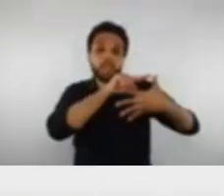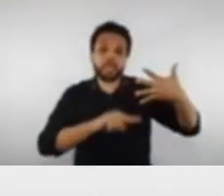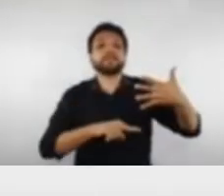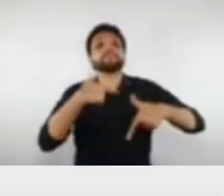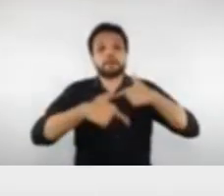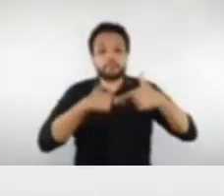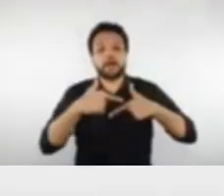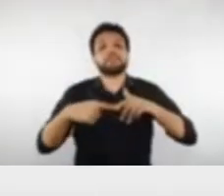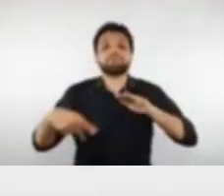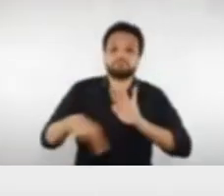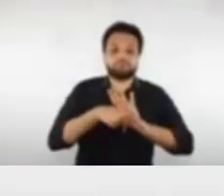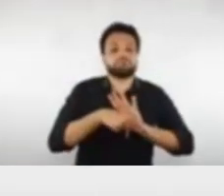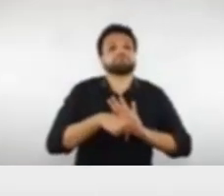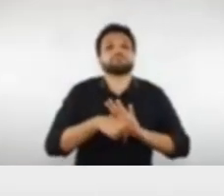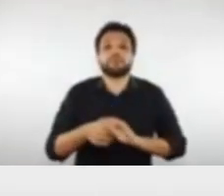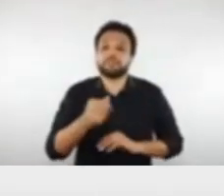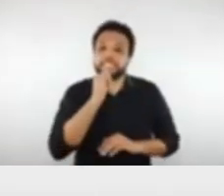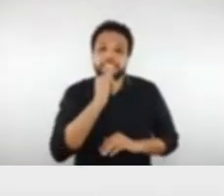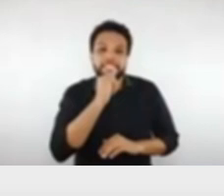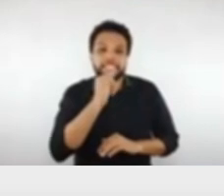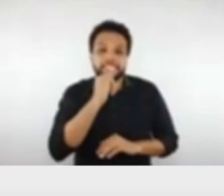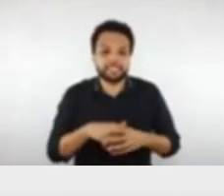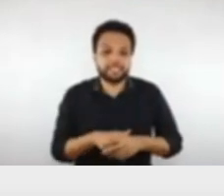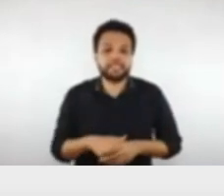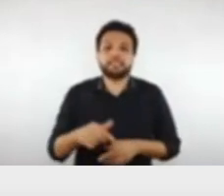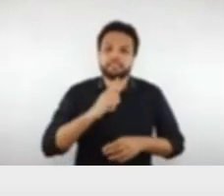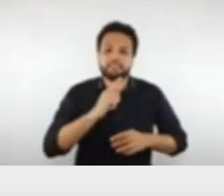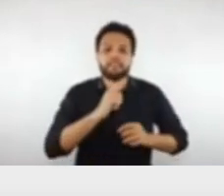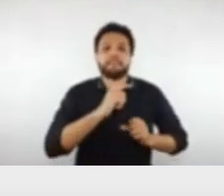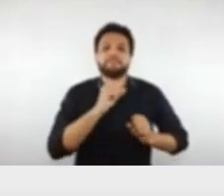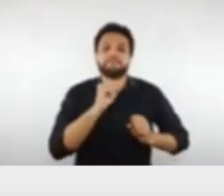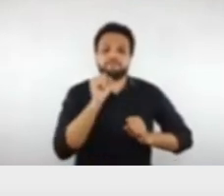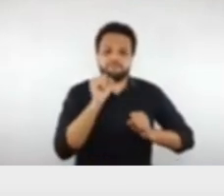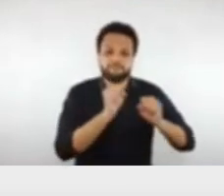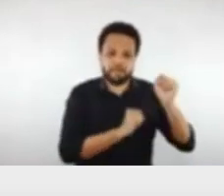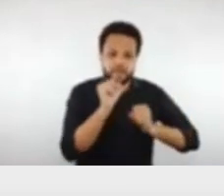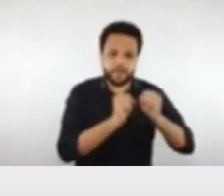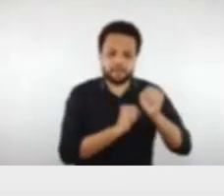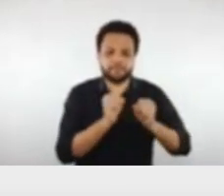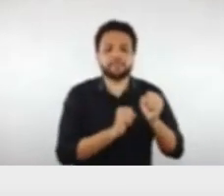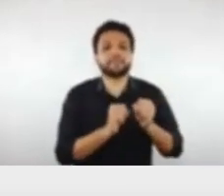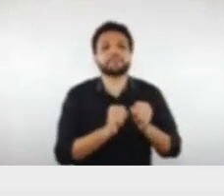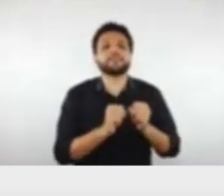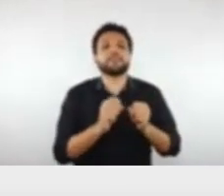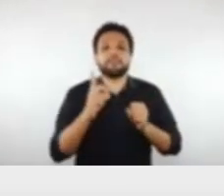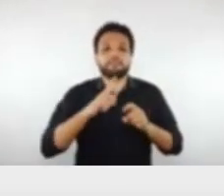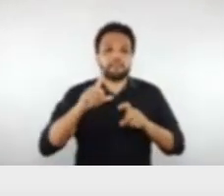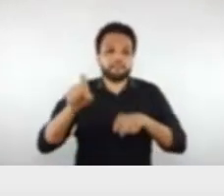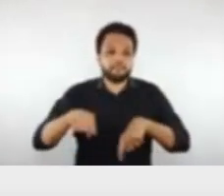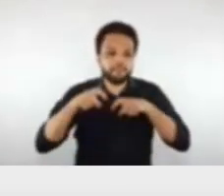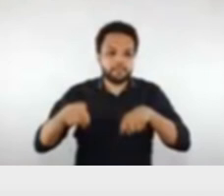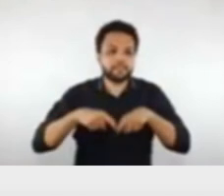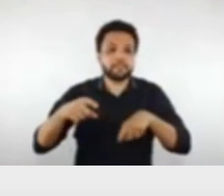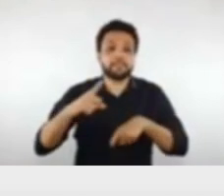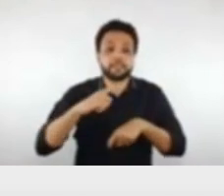Você ter fazenda, você ter fábrica, isso daí cada vez mais vai virar commodity. Você ter